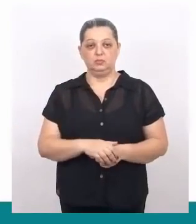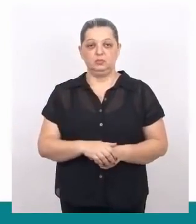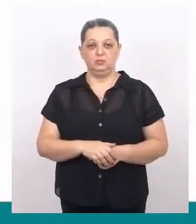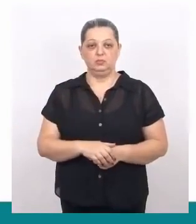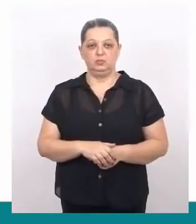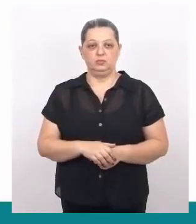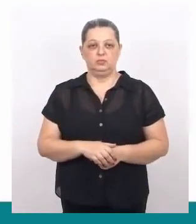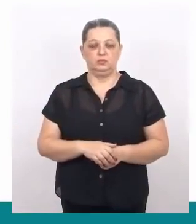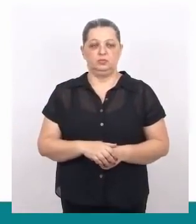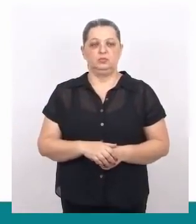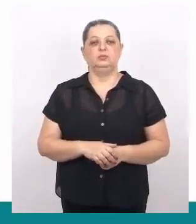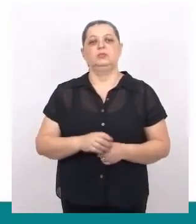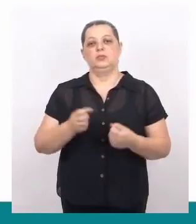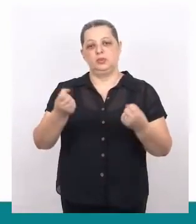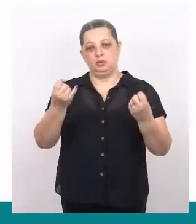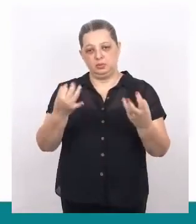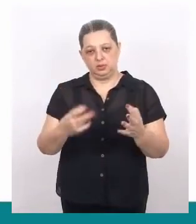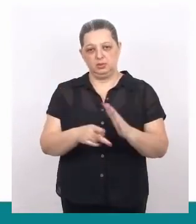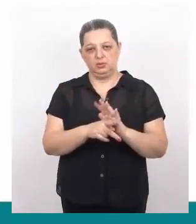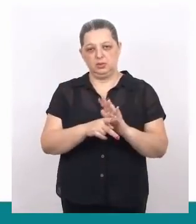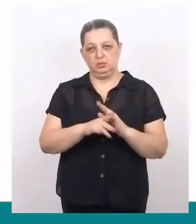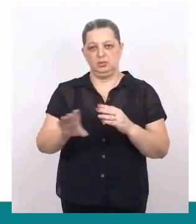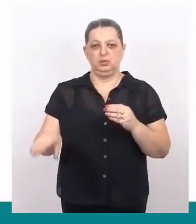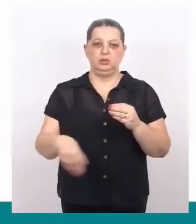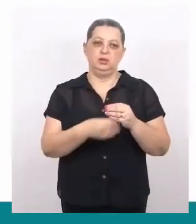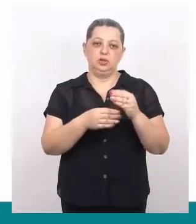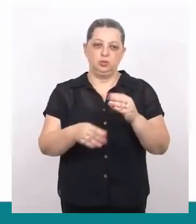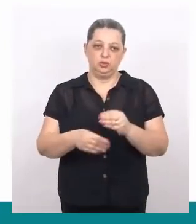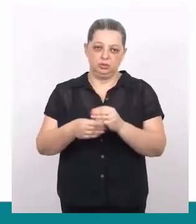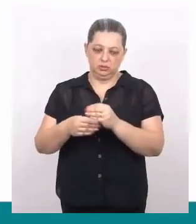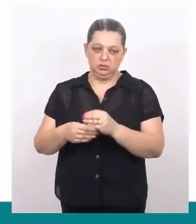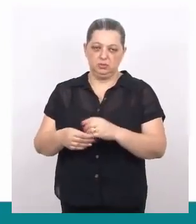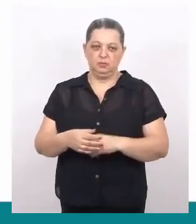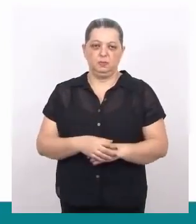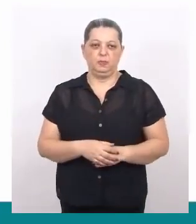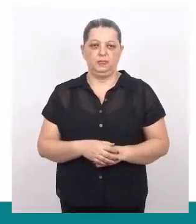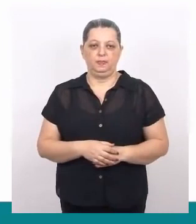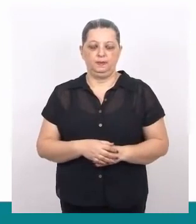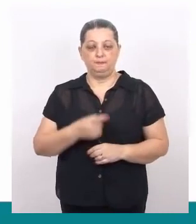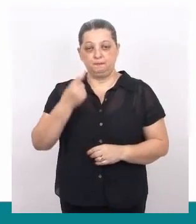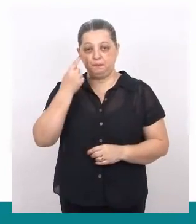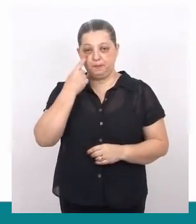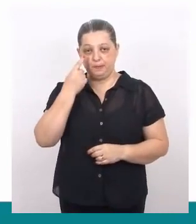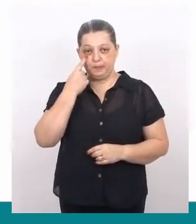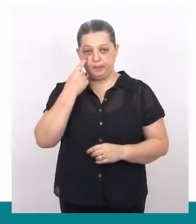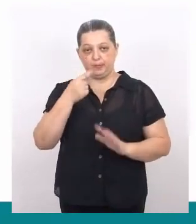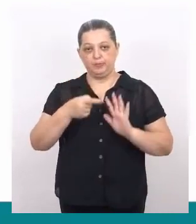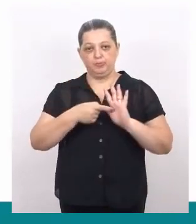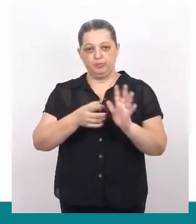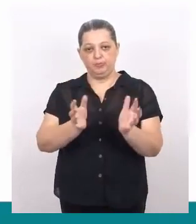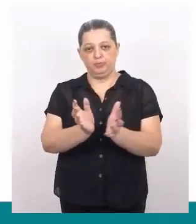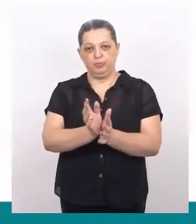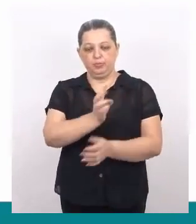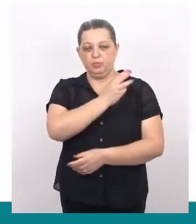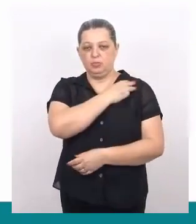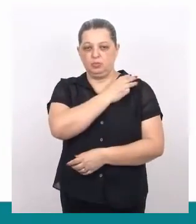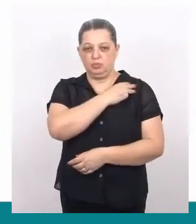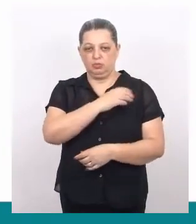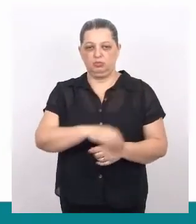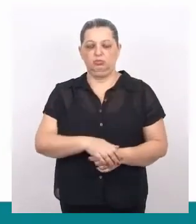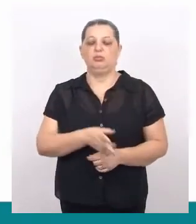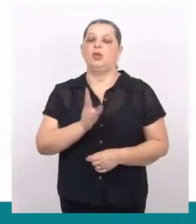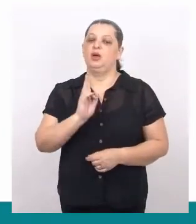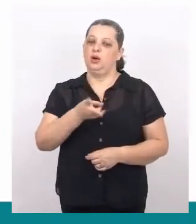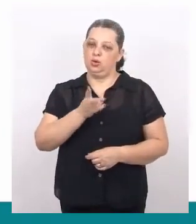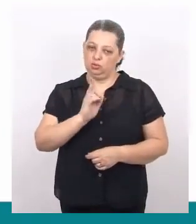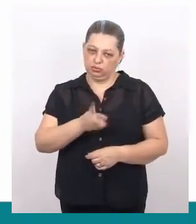da atribuição, né, de olhar os componentes, eles vão aparecer, no caso dos componentes de ensino médio, e aí de novo, continua tendo